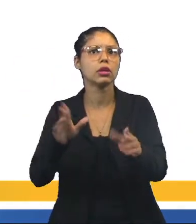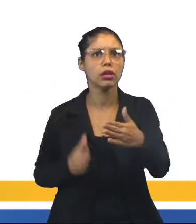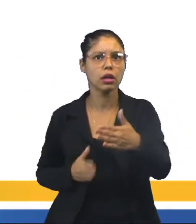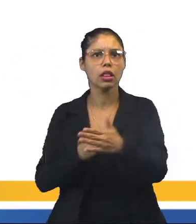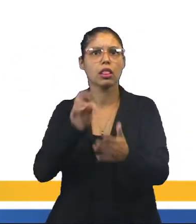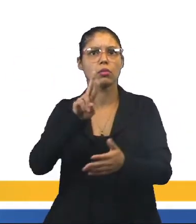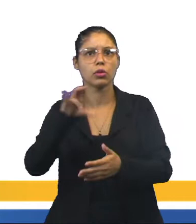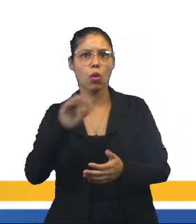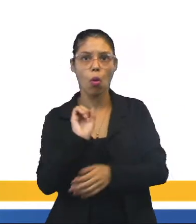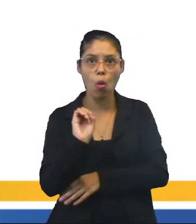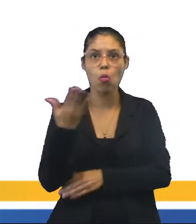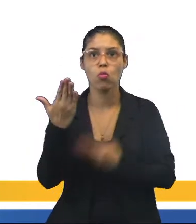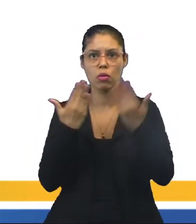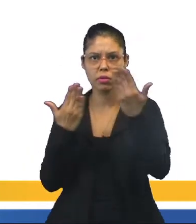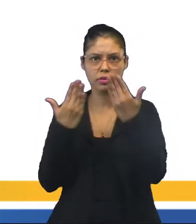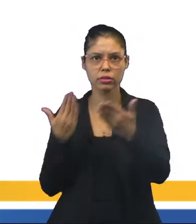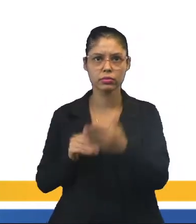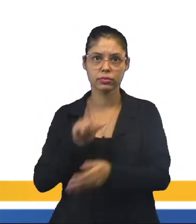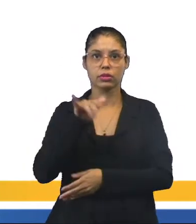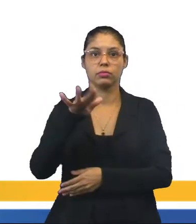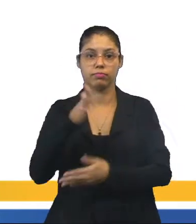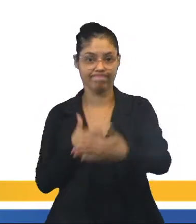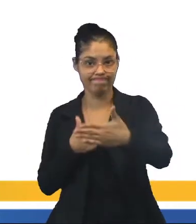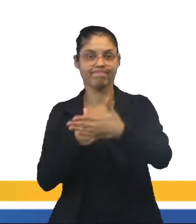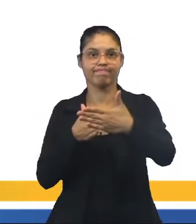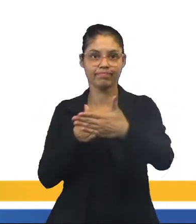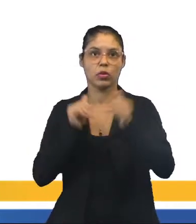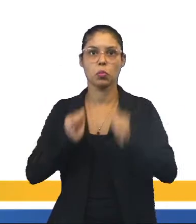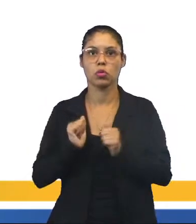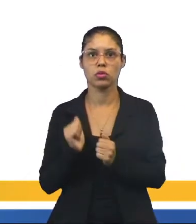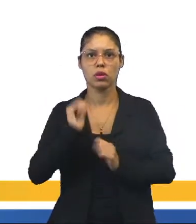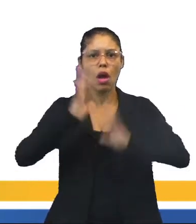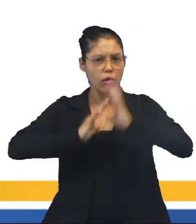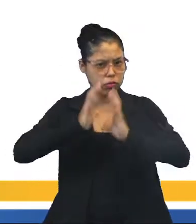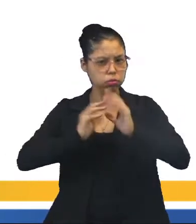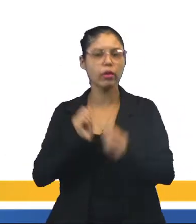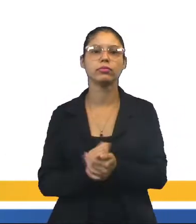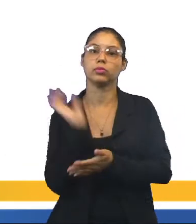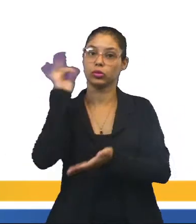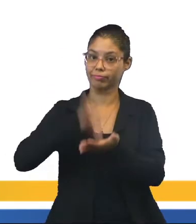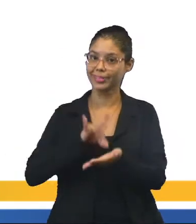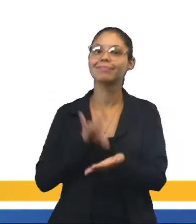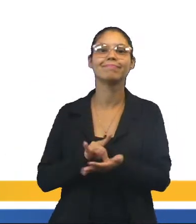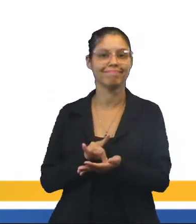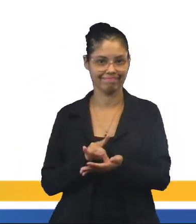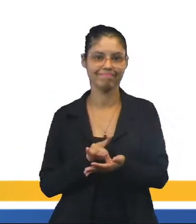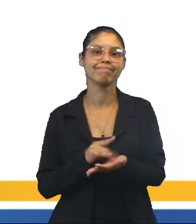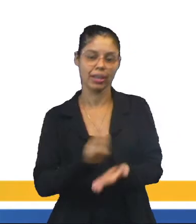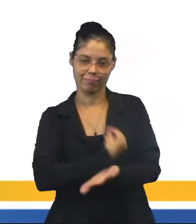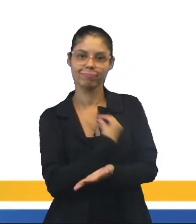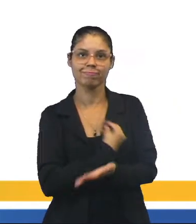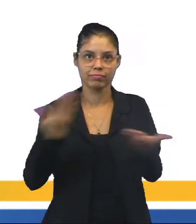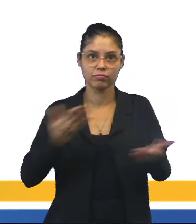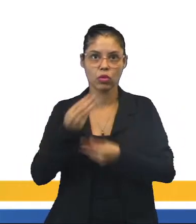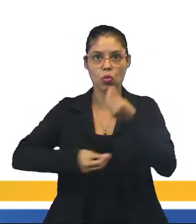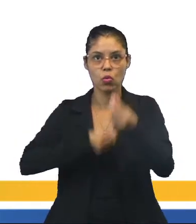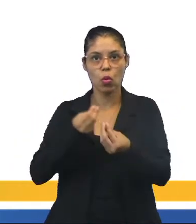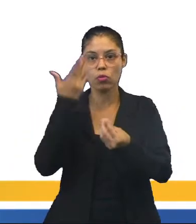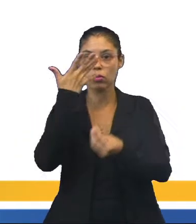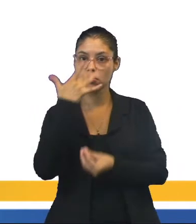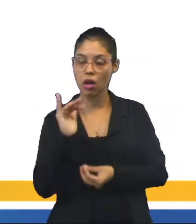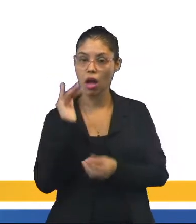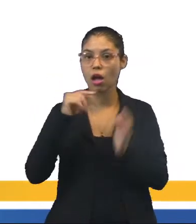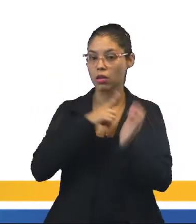limítrofe ou compreensão limitada podem confundir jogo e realidade, como crianças que assistem